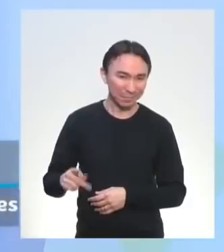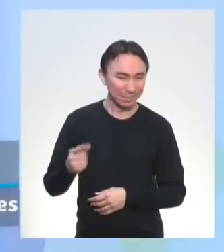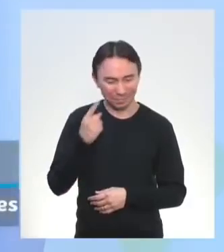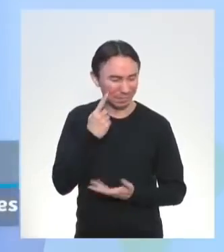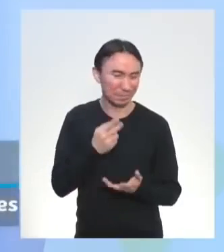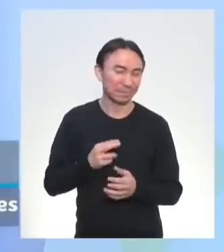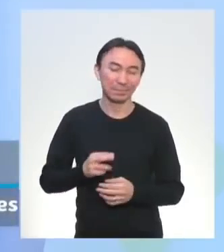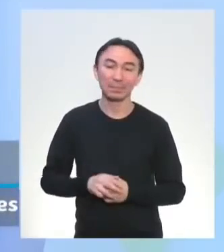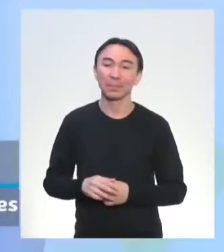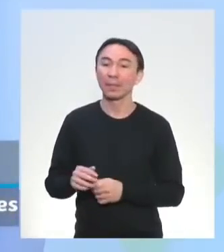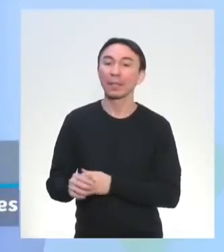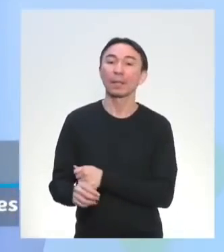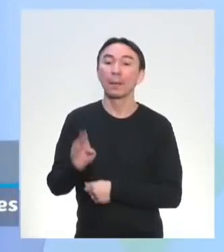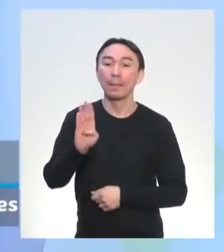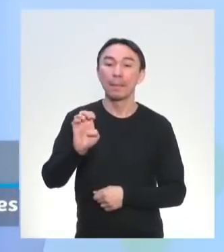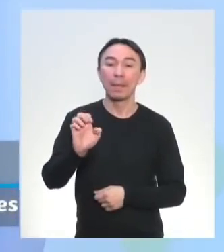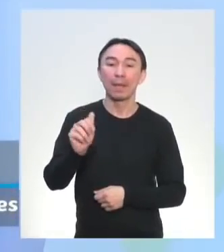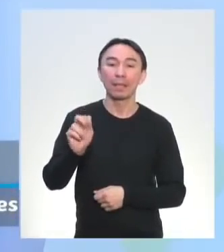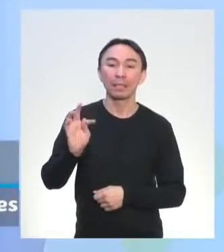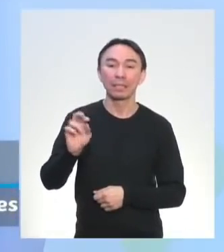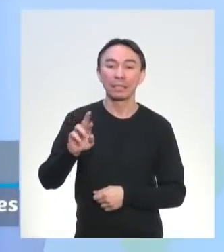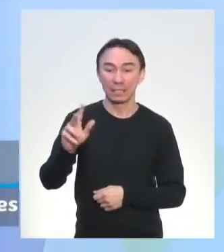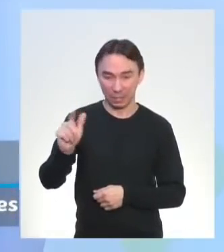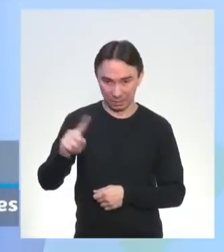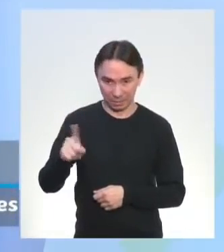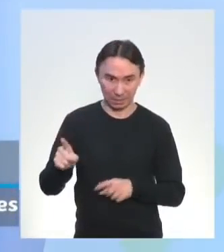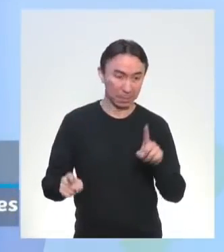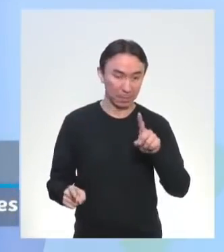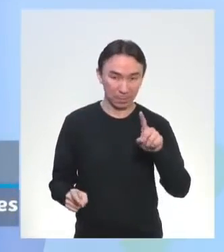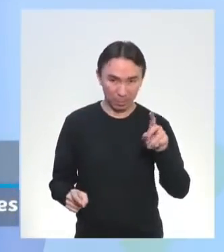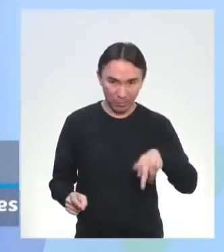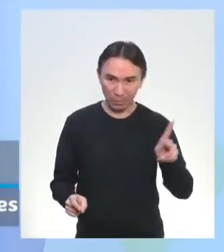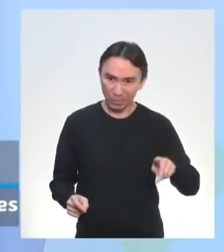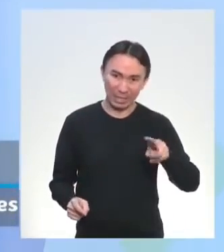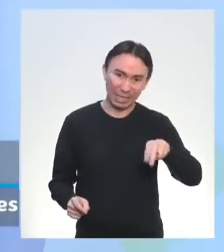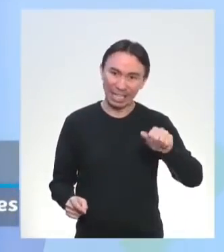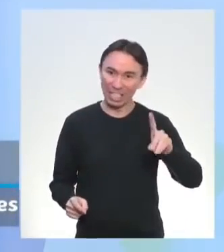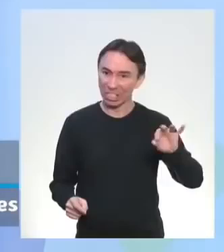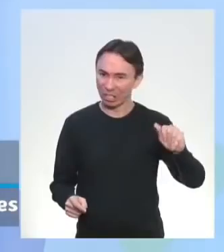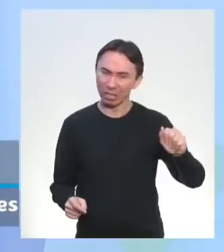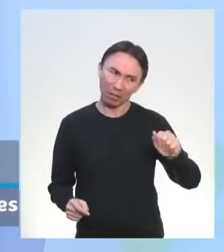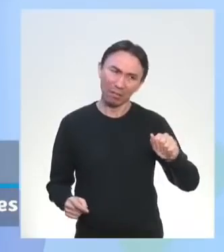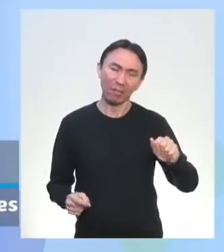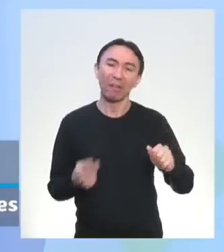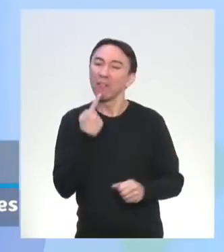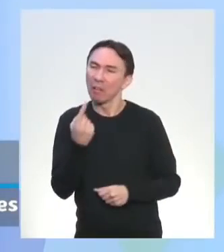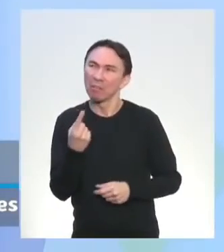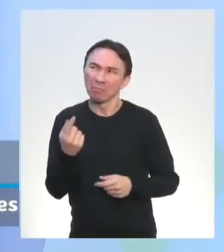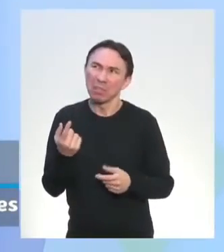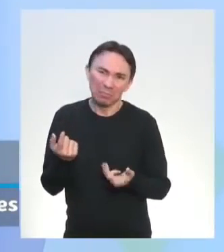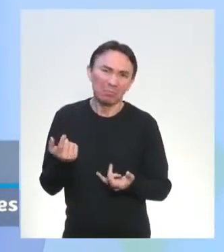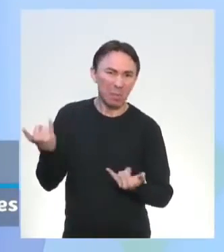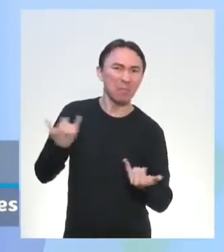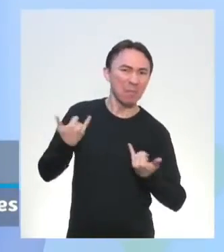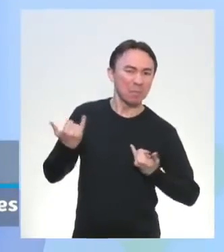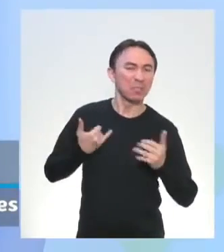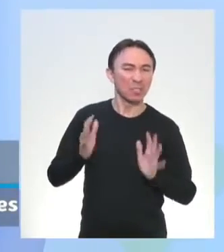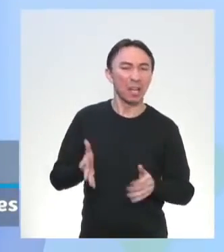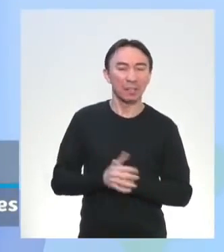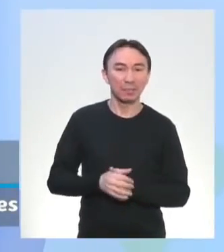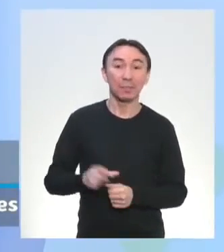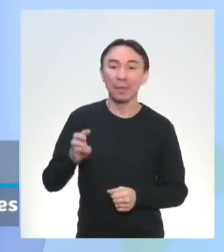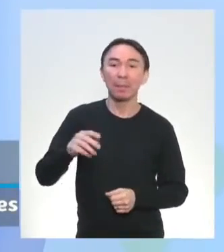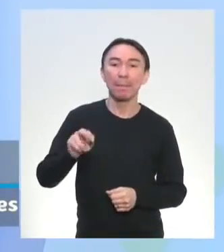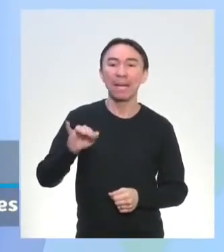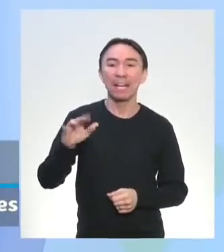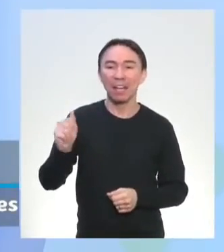por exemplo, a aluna Beatriz, da professora Nádia, diz o seguinte: já ouvi falar. Já a Maria diz assim,